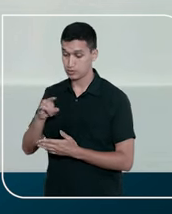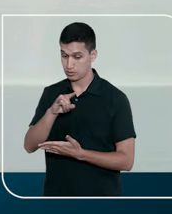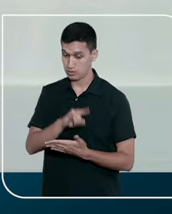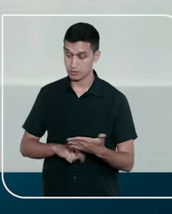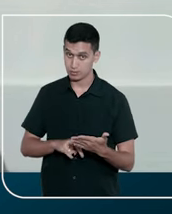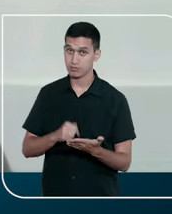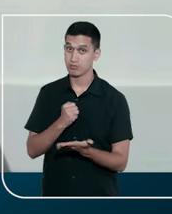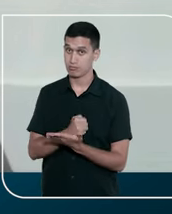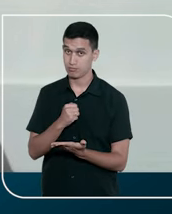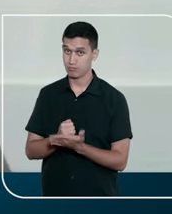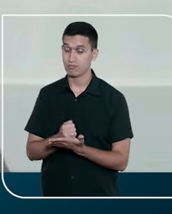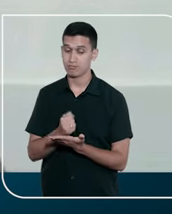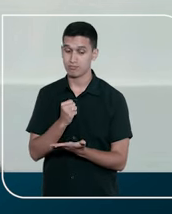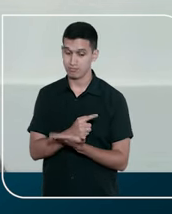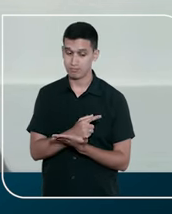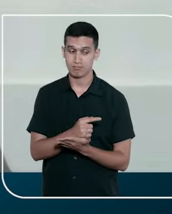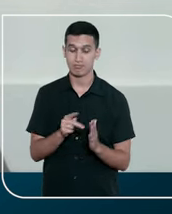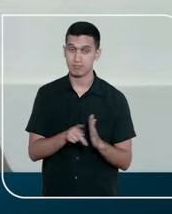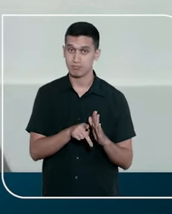com a companhia aérea